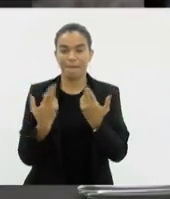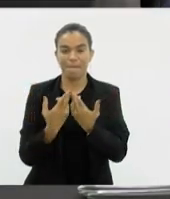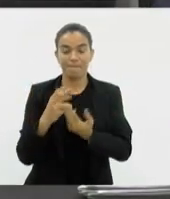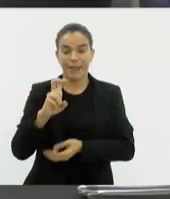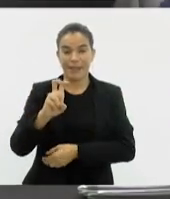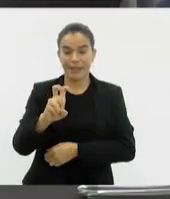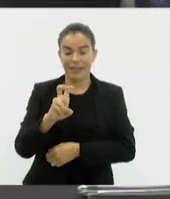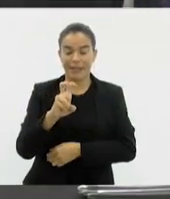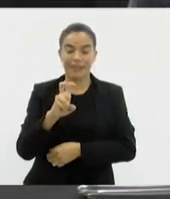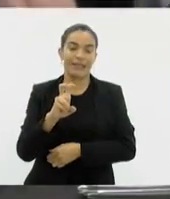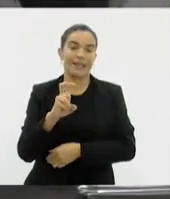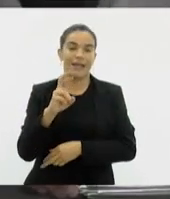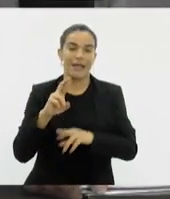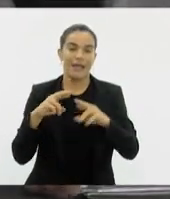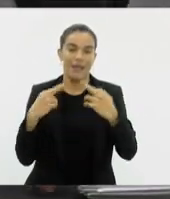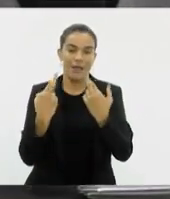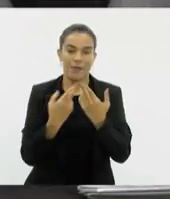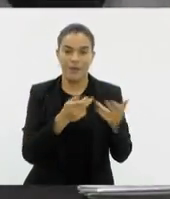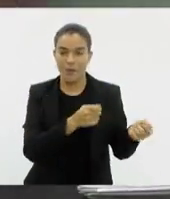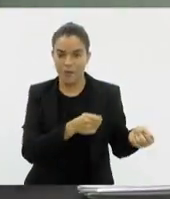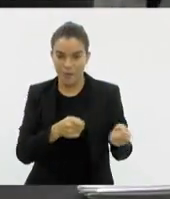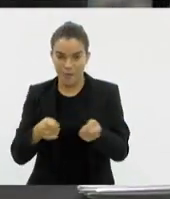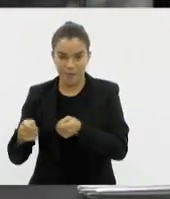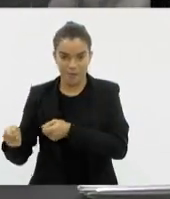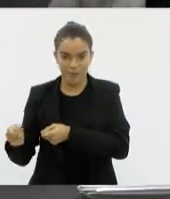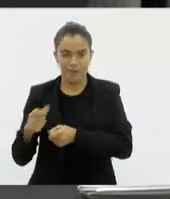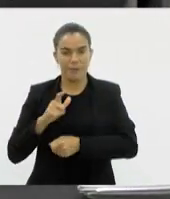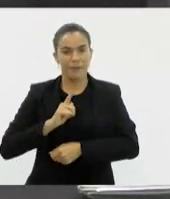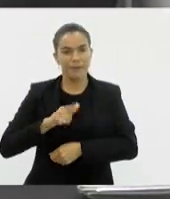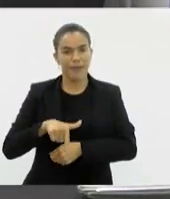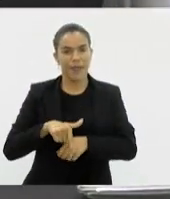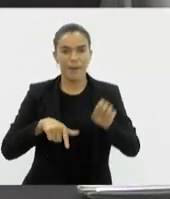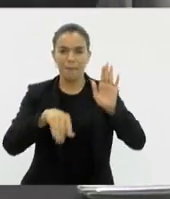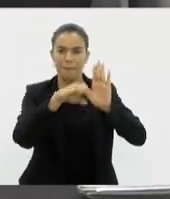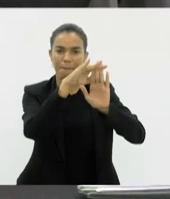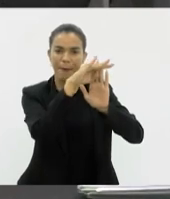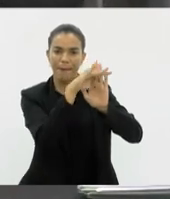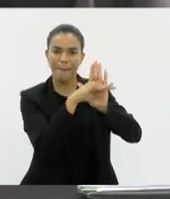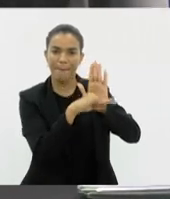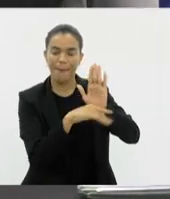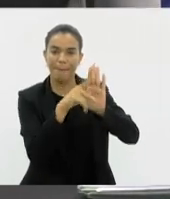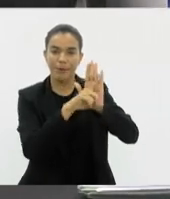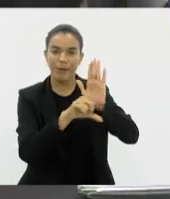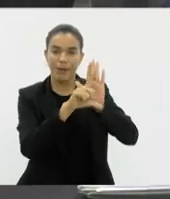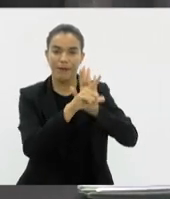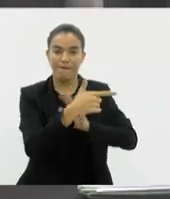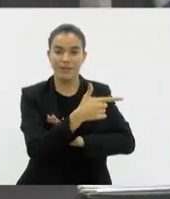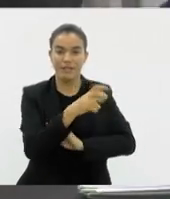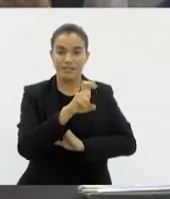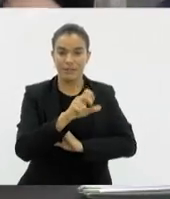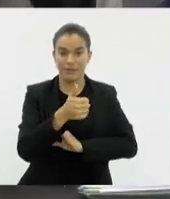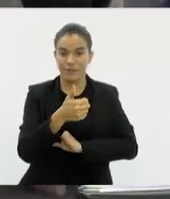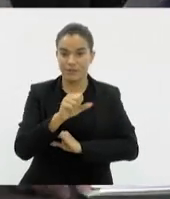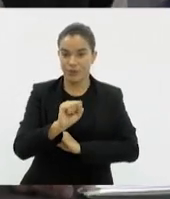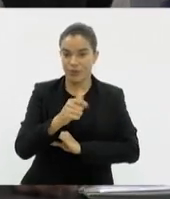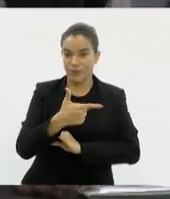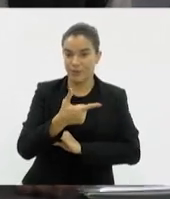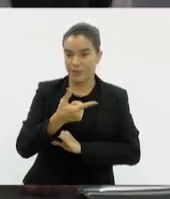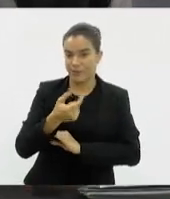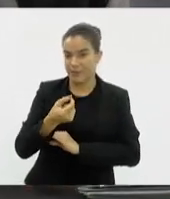5ª reunião ordinária. Há sobre a mesa uma questão de ordem, projeto de lei 2518 de